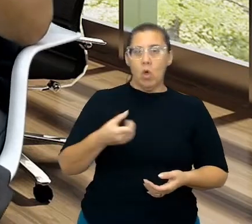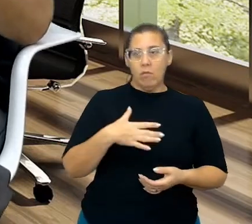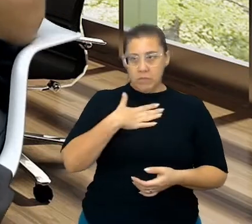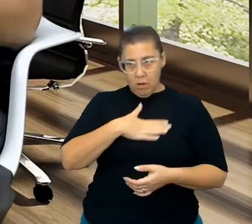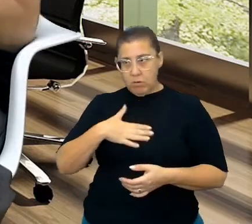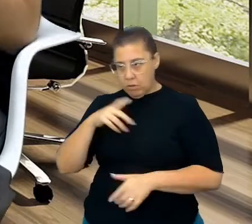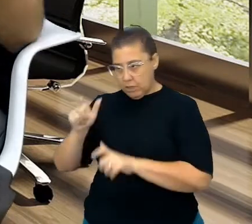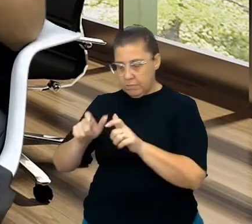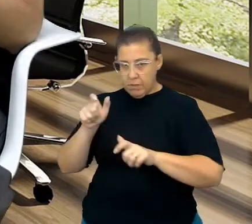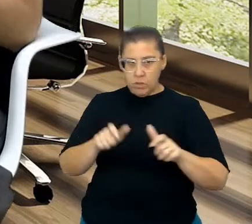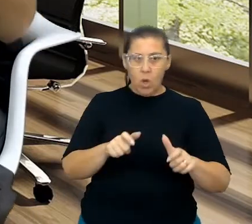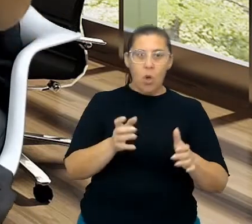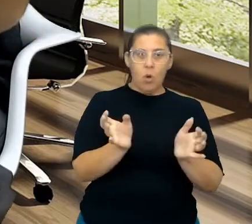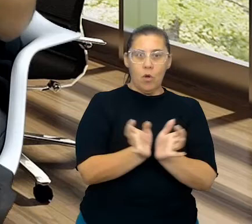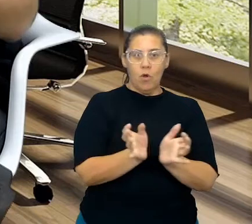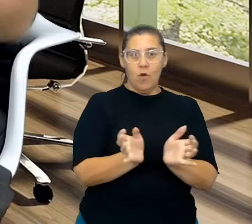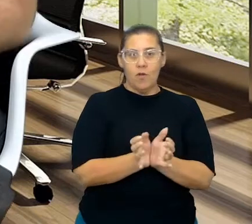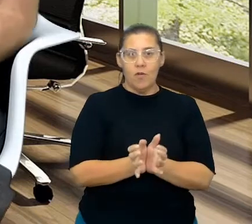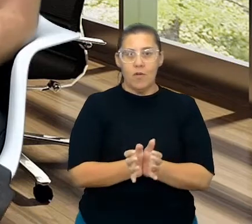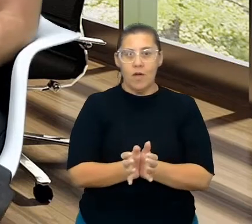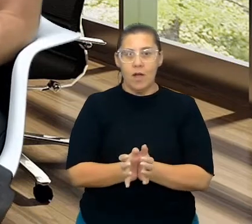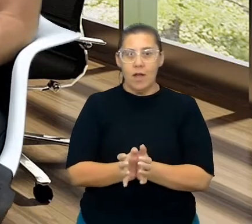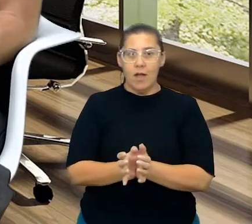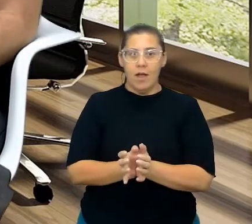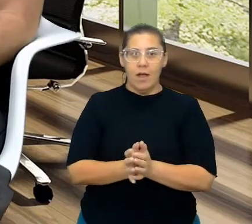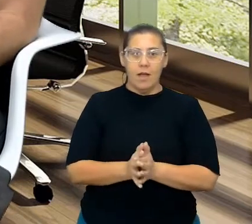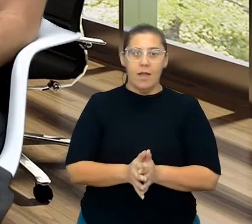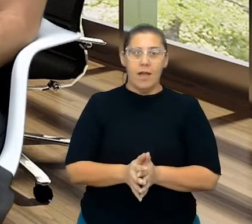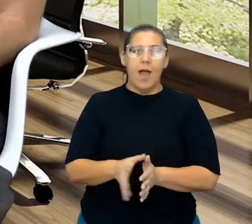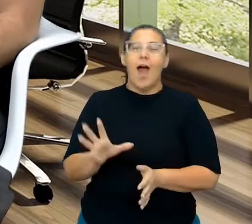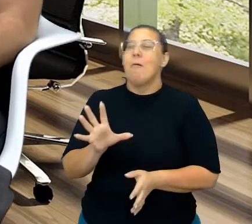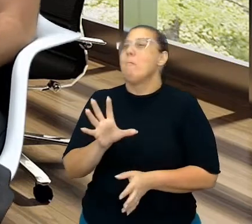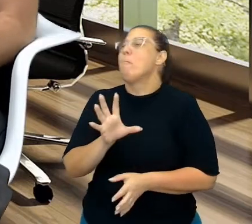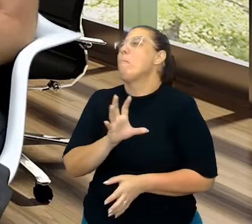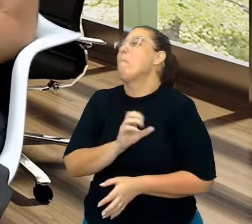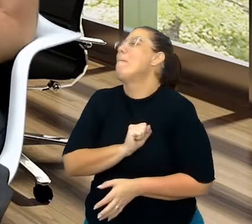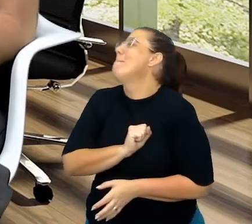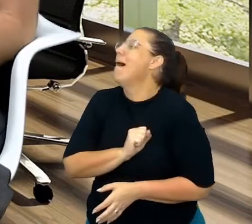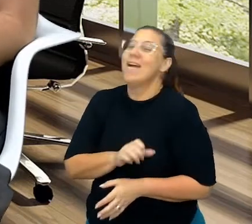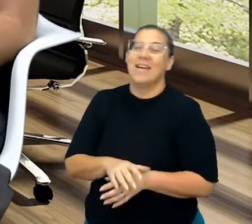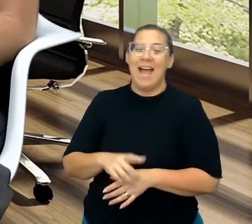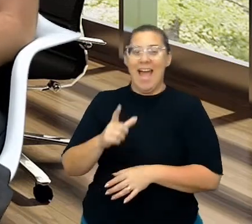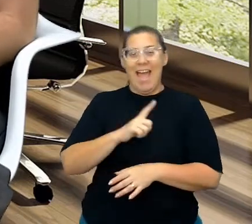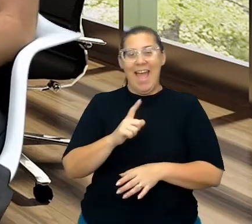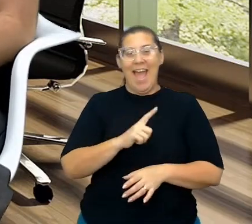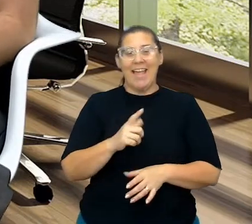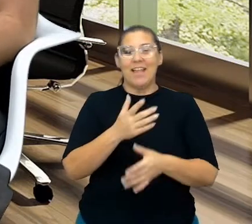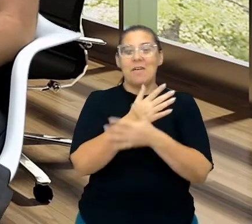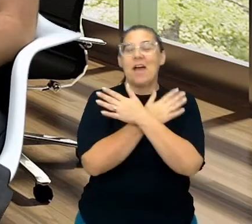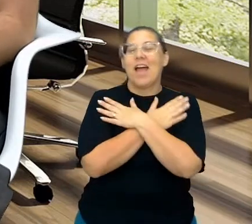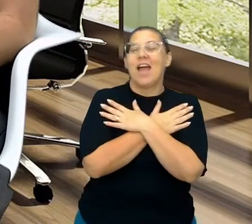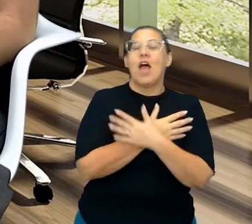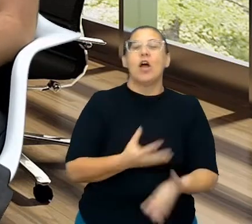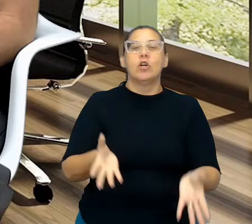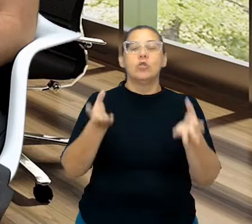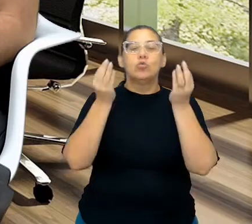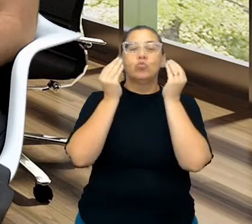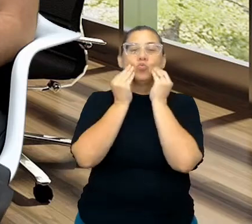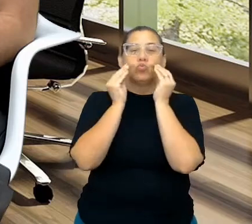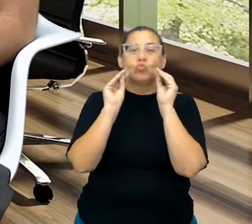desse pessoal, da turma? Manda um abraço para eles até. Inclusive eu tenho que mandar um